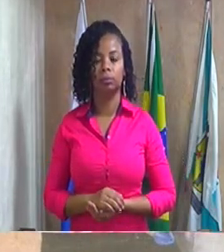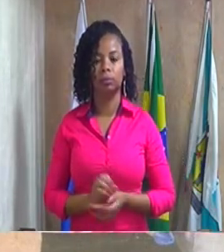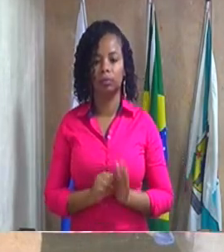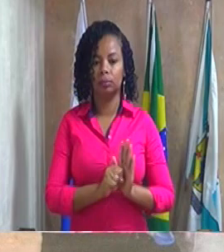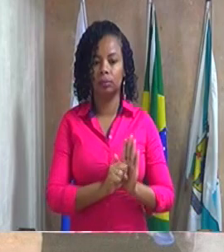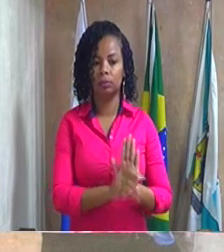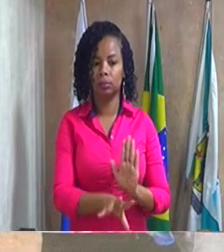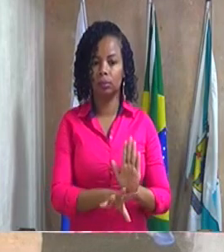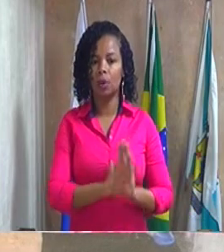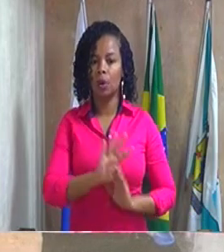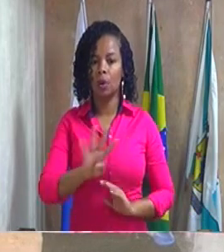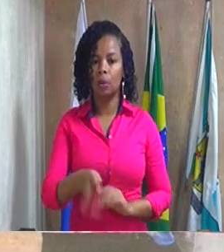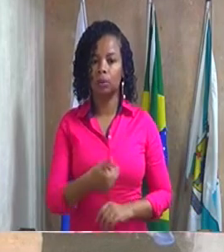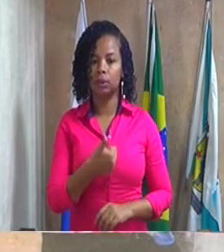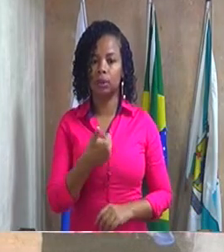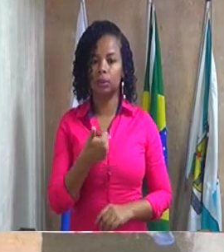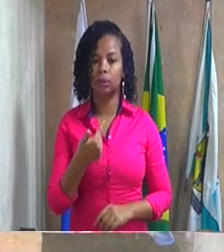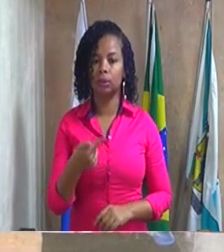Indicação número